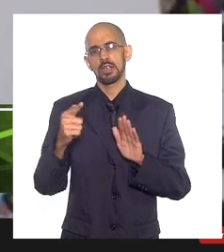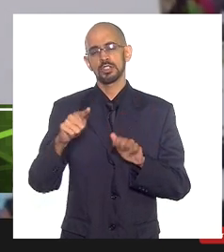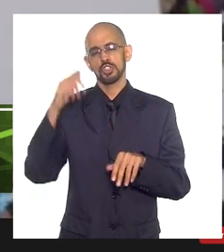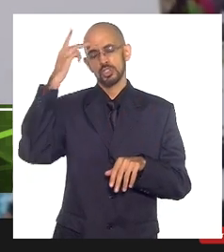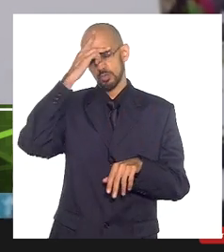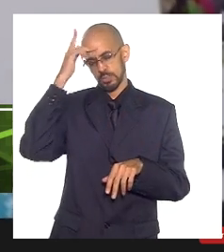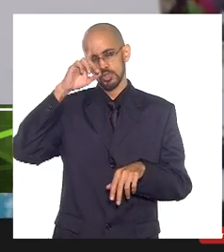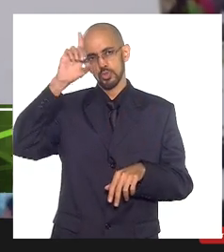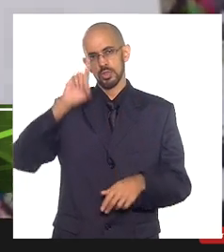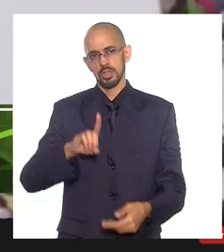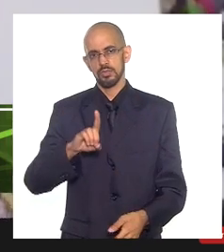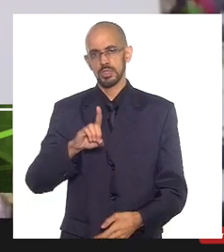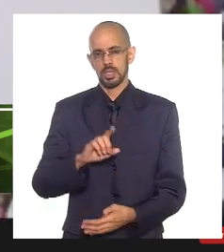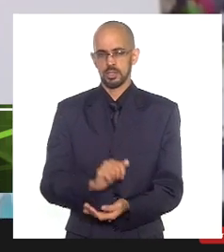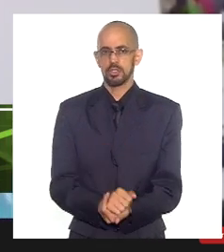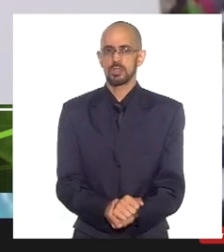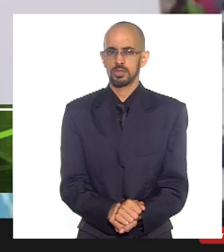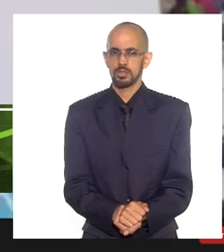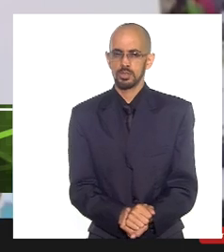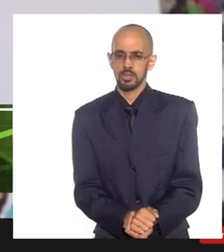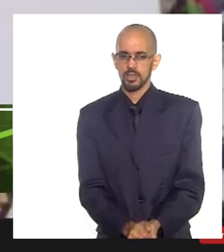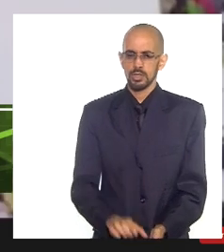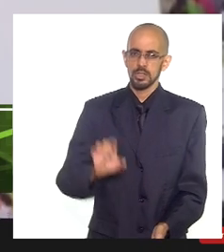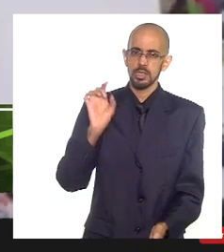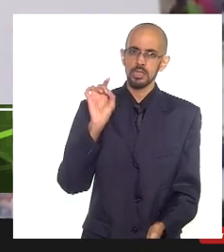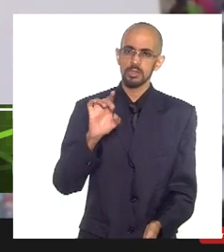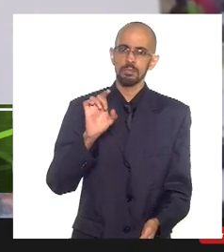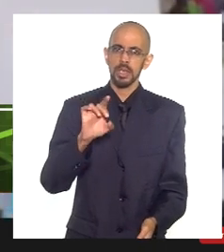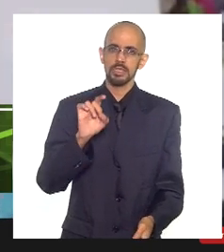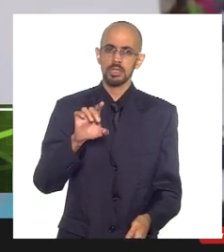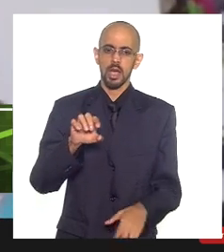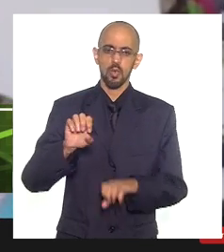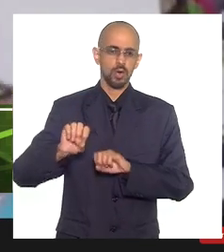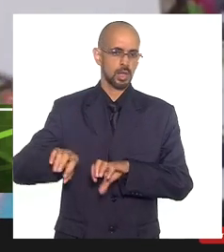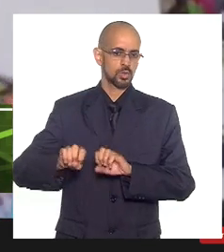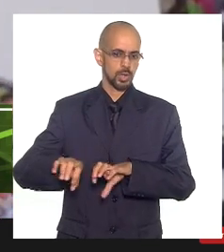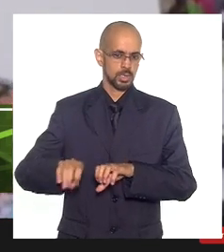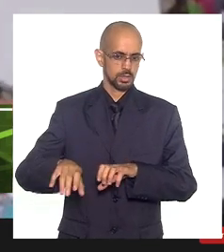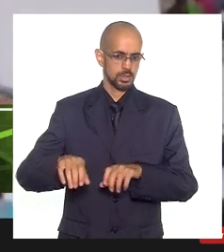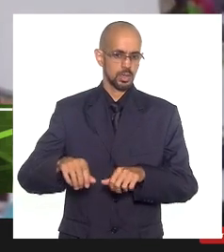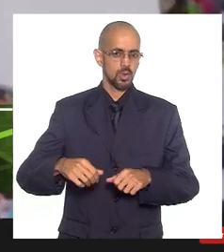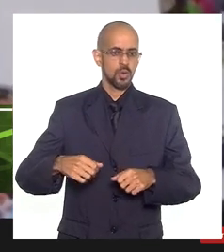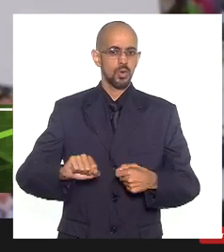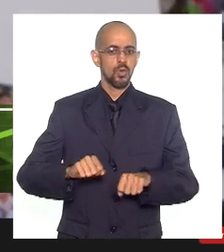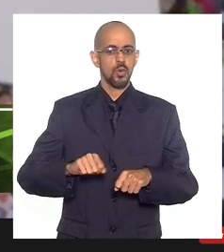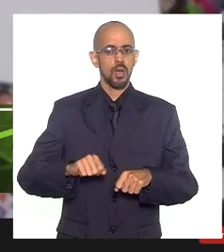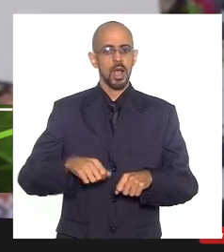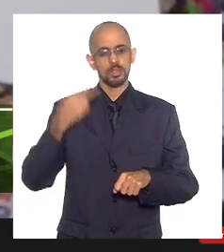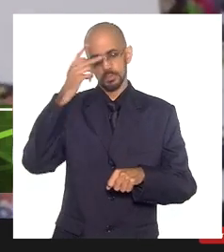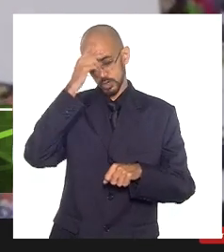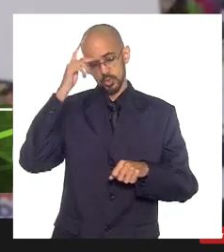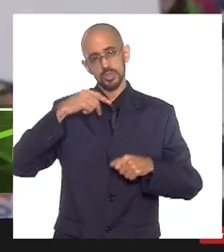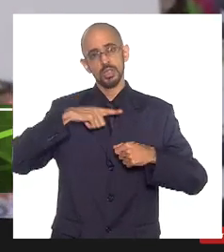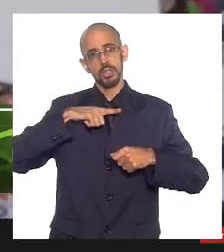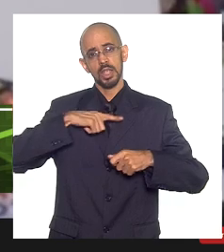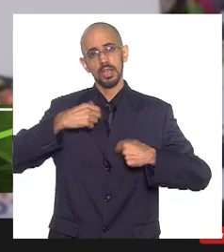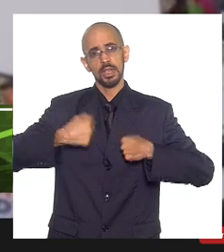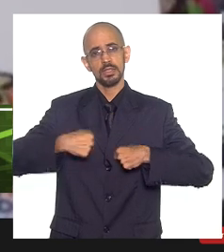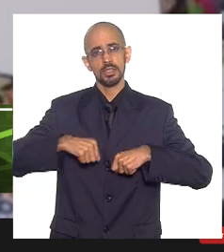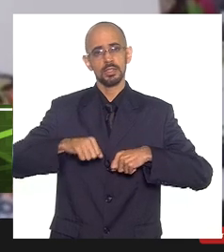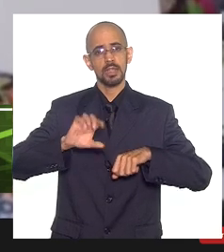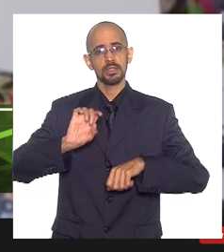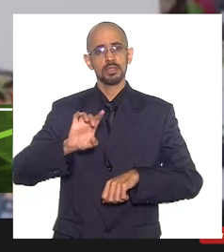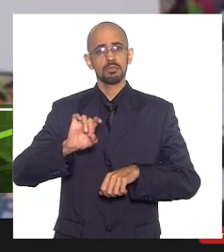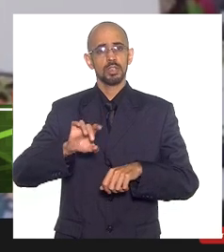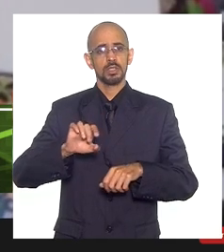pessoas com deficiências e especificamente na educação também a pessoas com necessidades educativas especiais isso me parece que